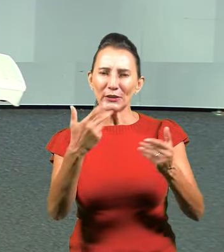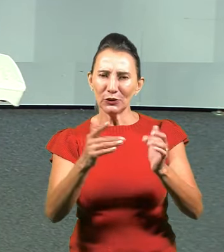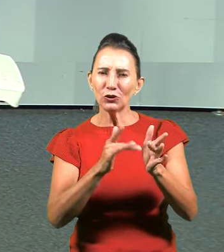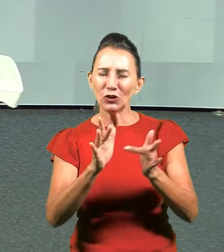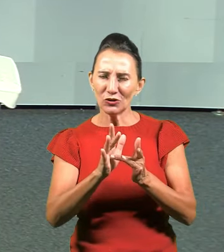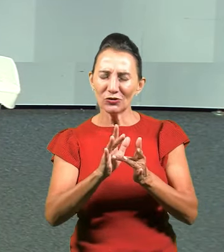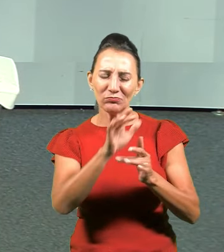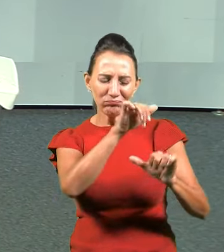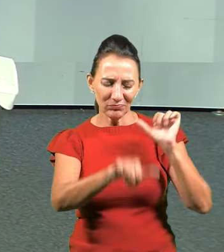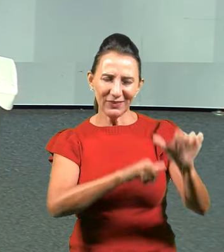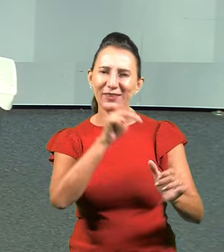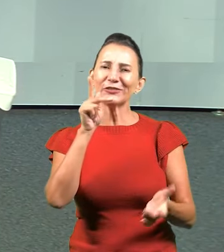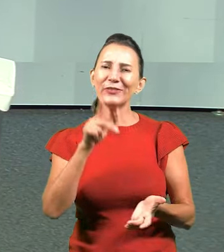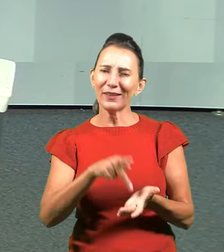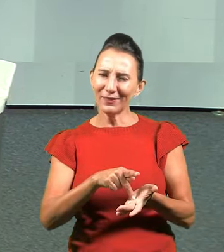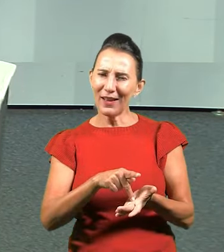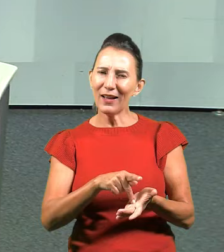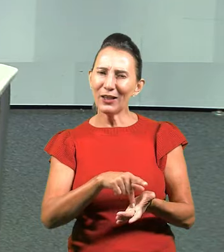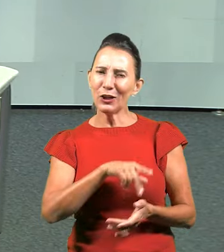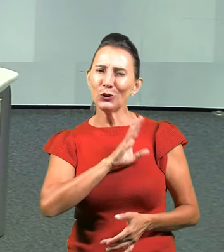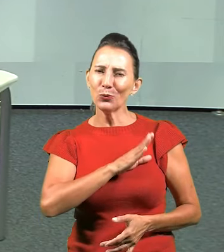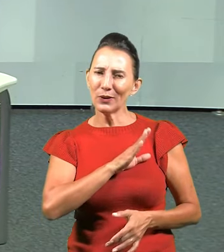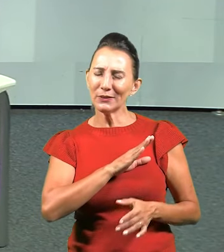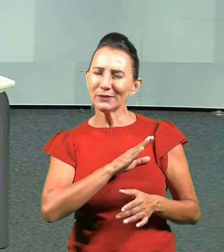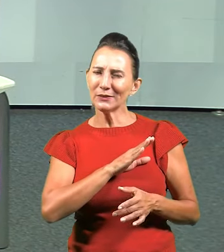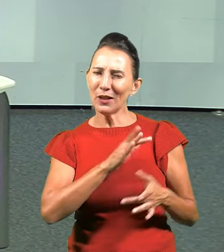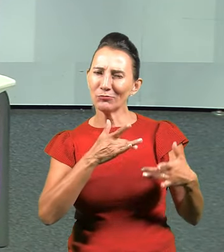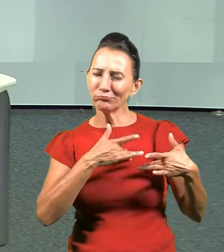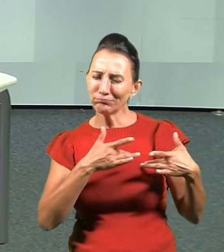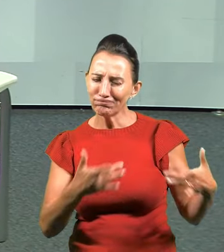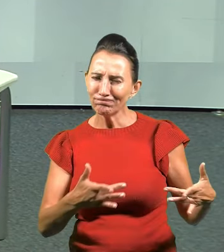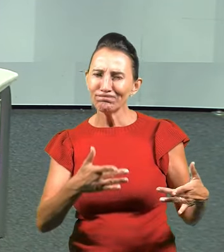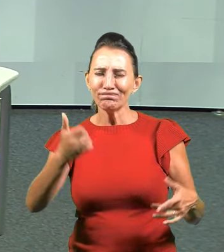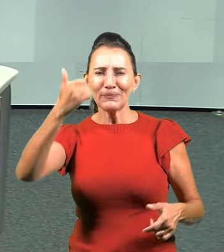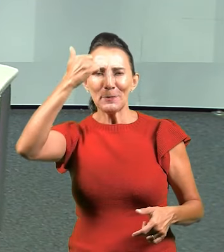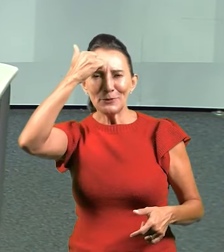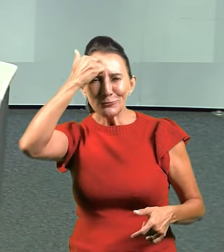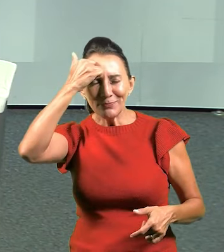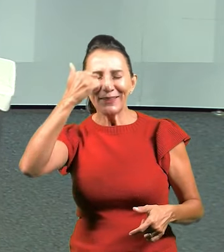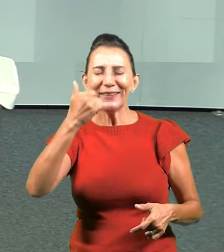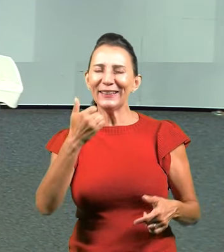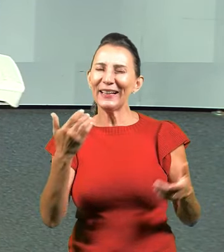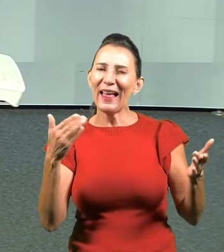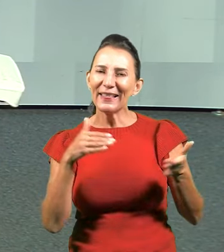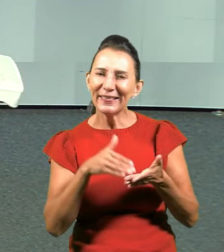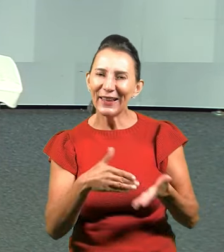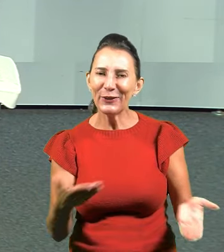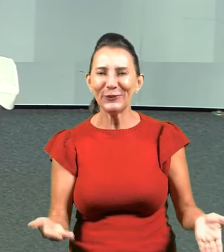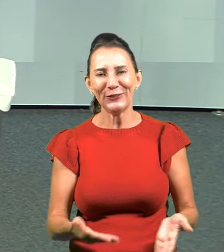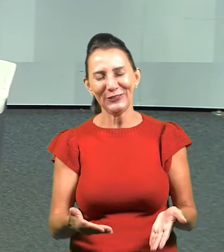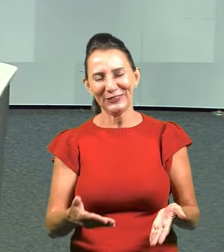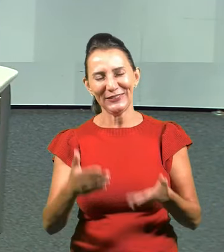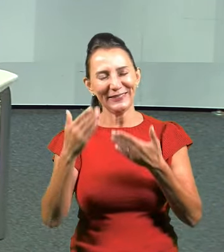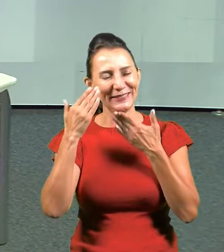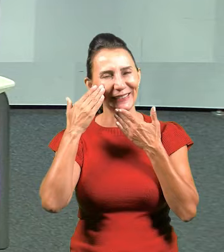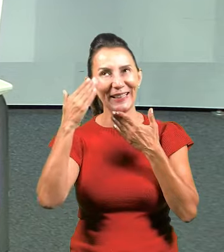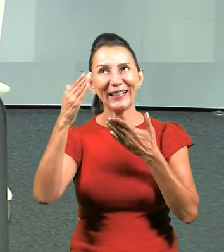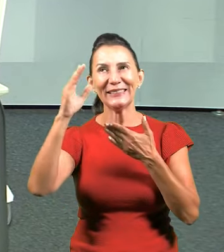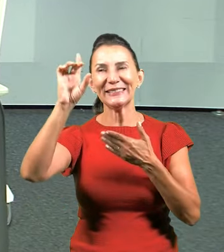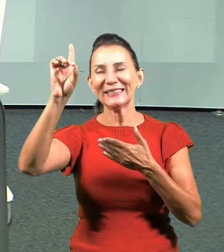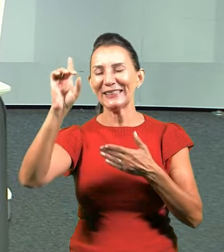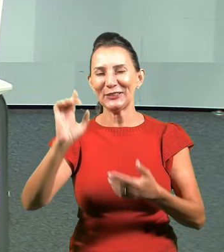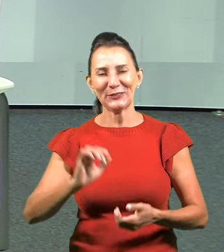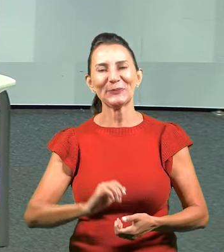verdade, com um coração muito generoso, quebrantado, e até hoje essa bênção aí, servindo a Deus. Graças a